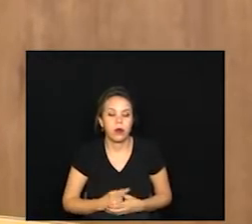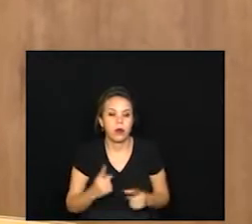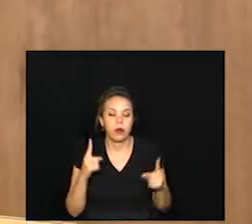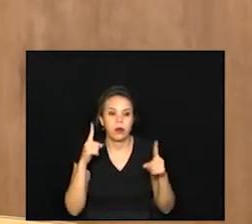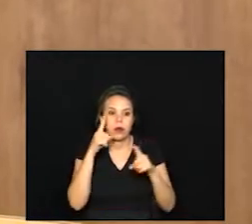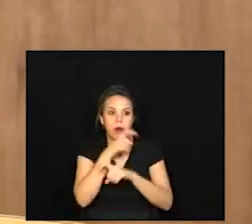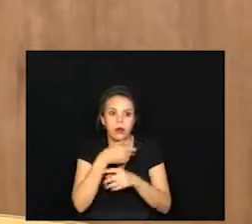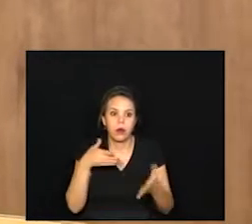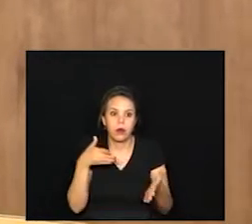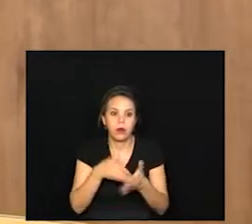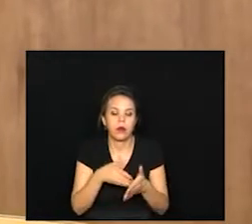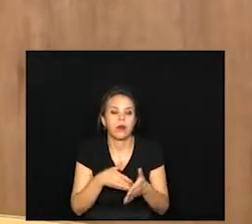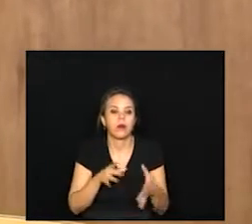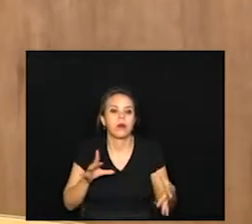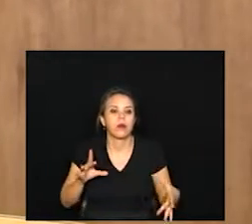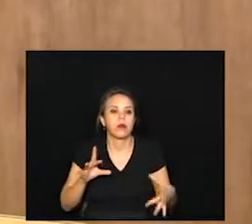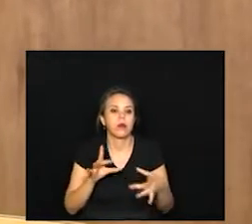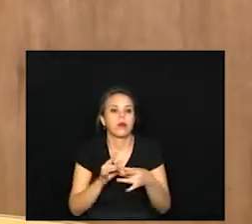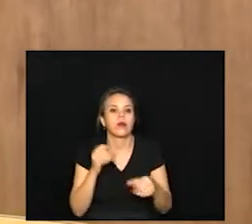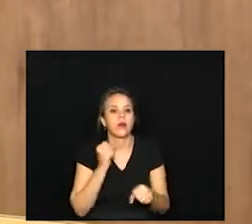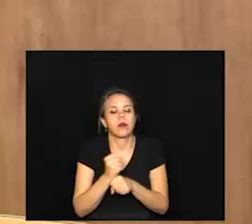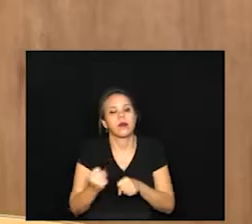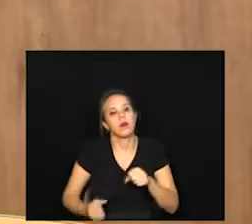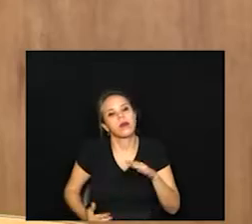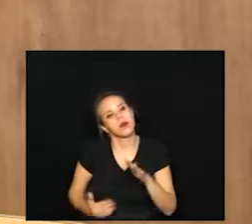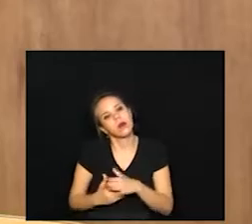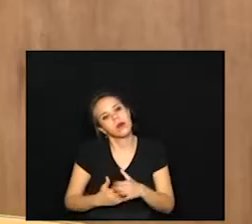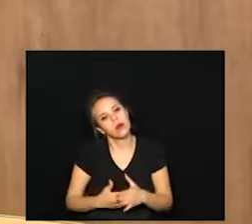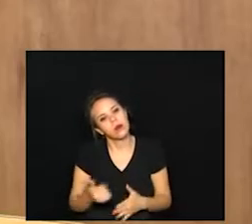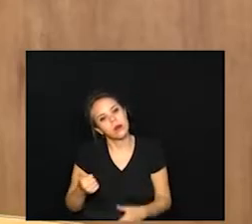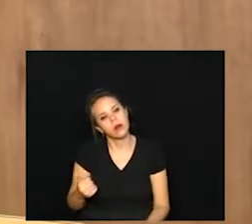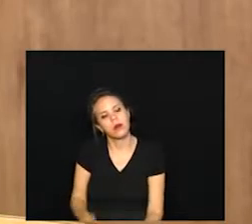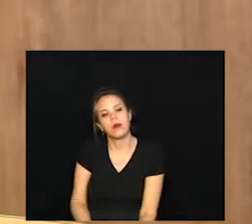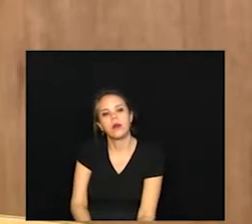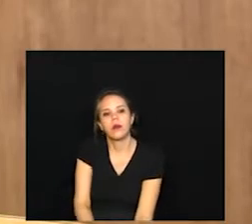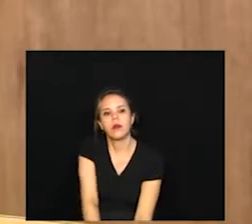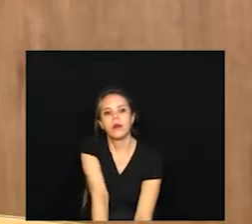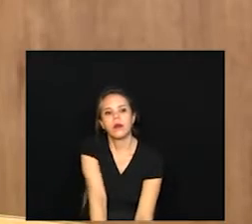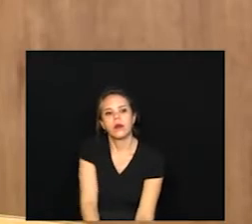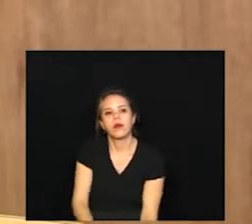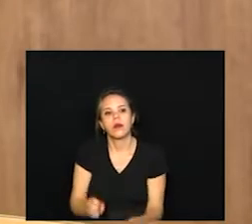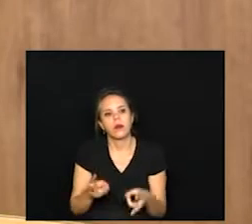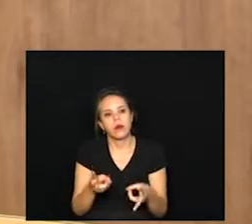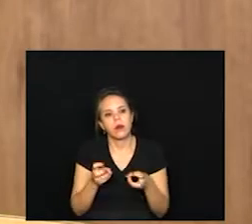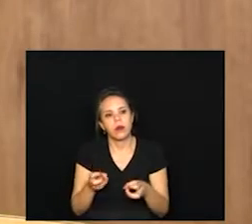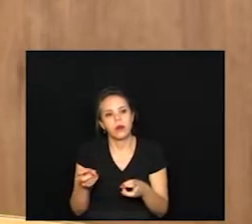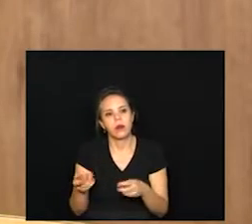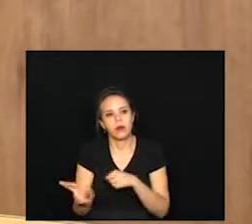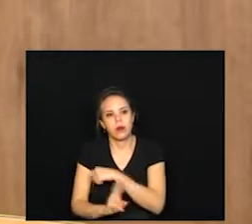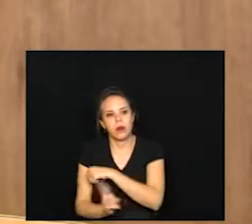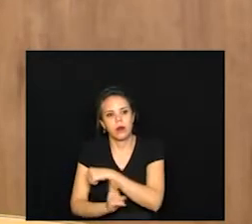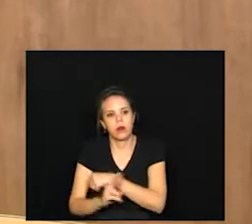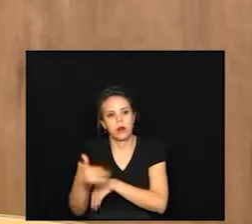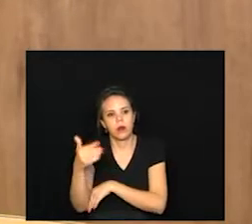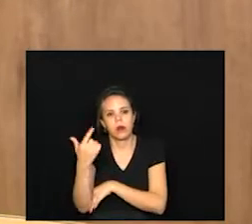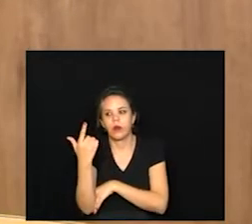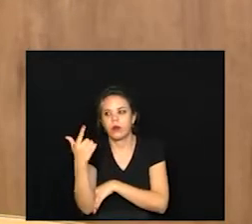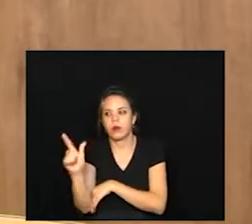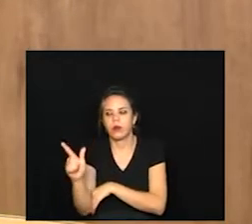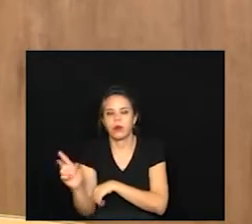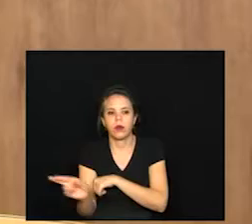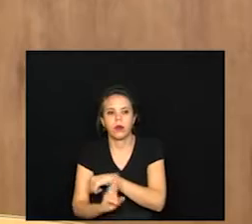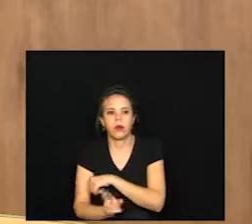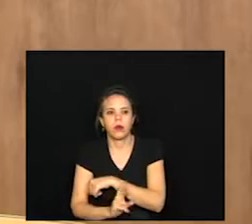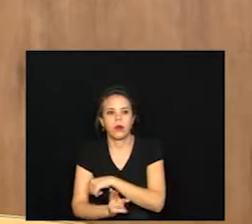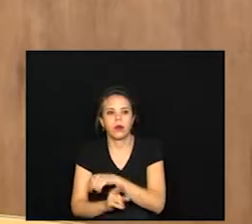difícil, né, para essa ligação, que impede bastante. Primeiro, se você perceber, a Bandeirantes, ela só liga em uma outra rodovia